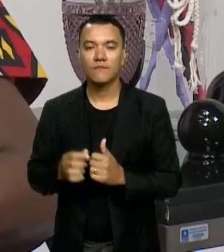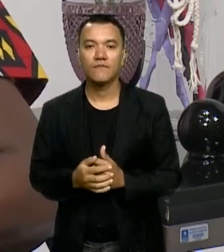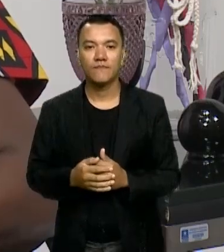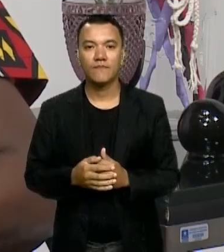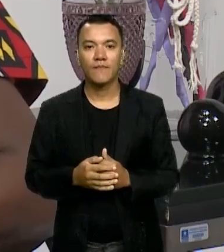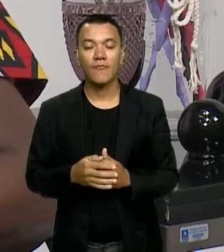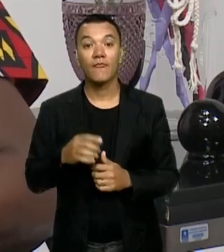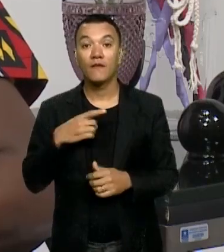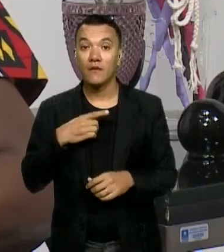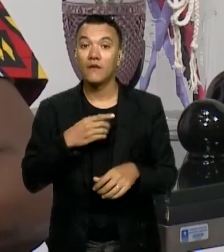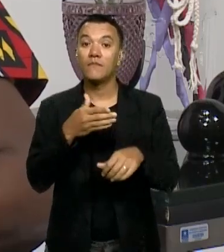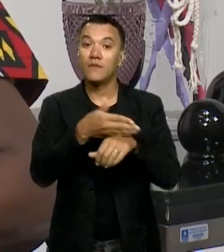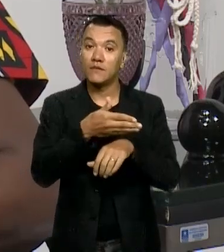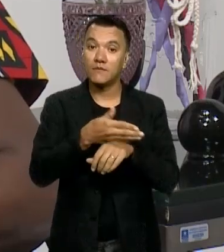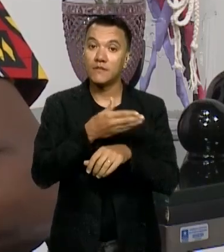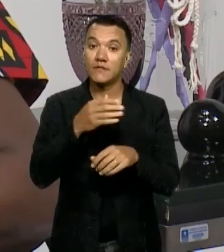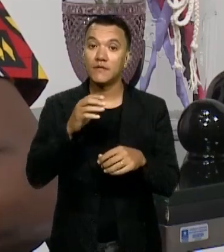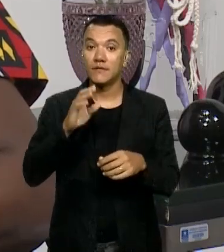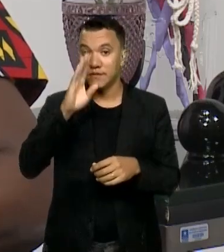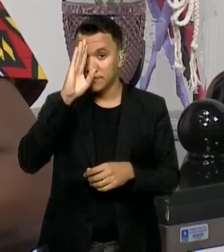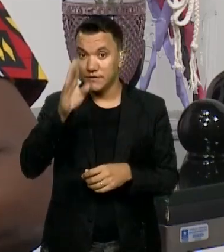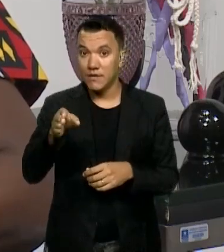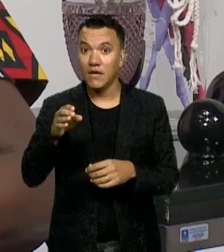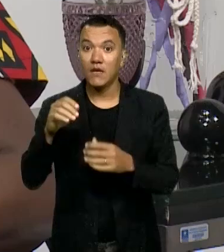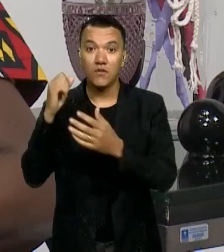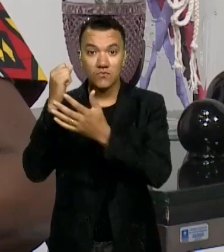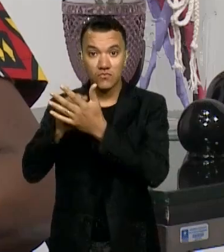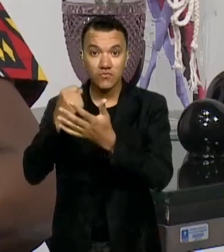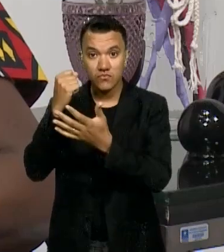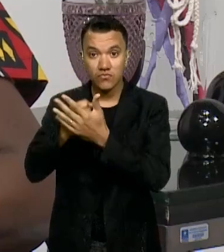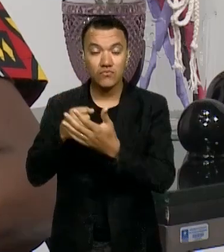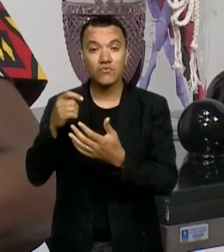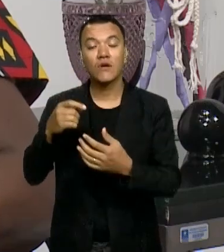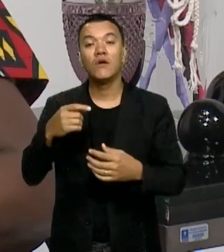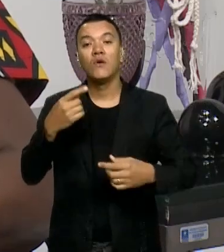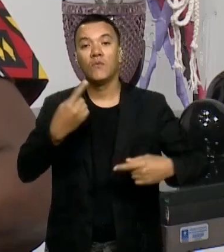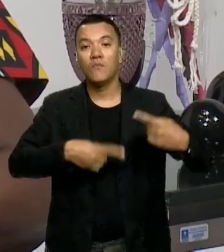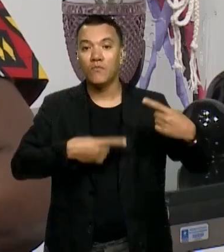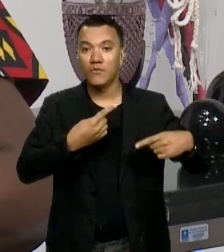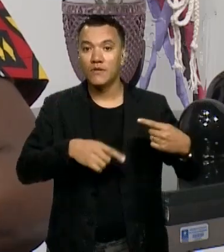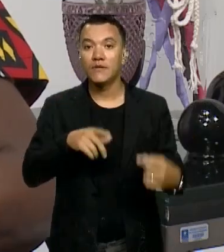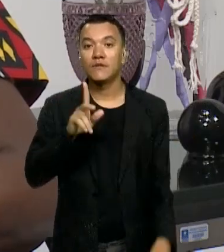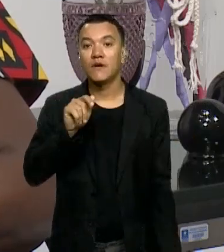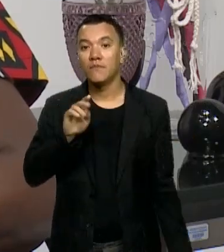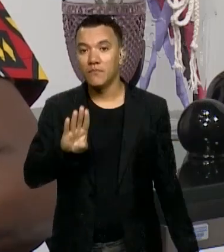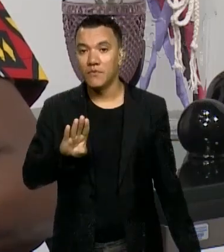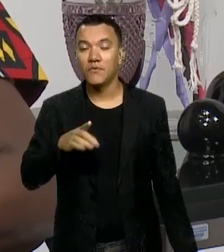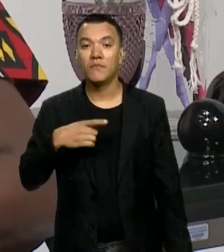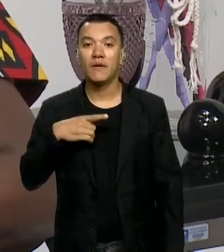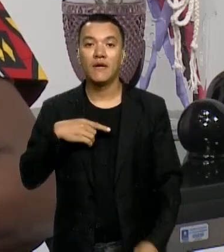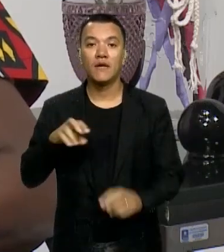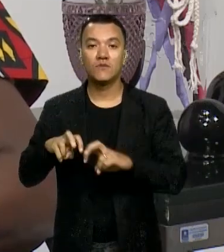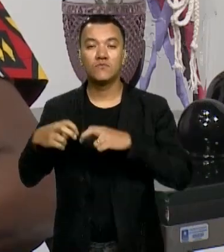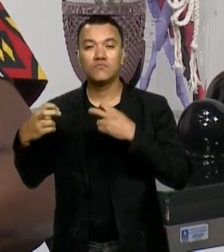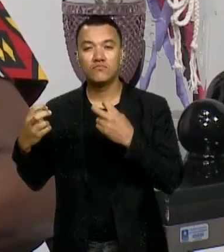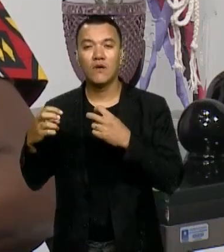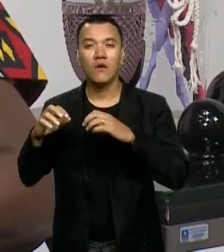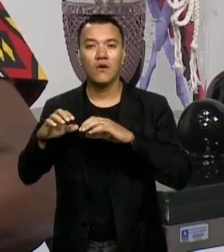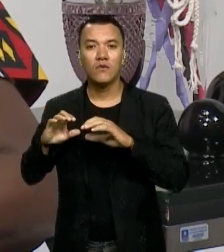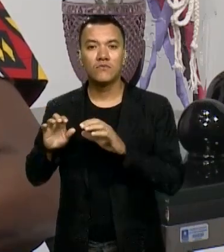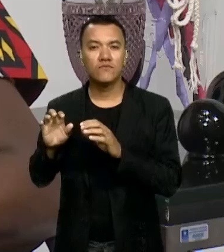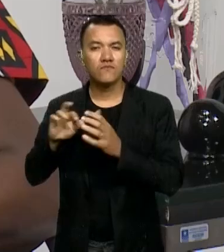tem participado diretamente na luta pelas políticas públicas, nas conferências, nos fóruns, então tem